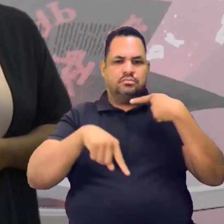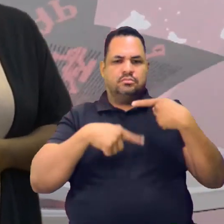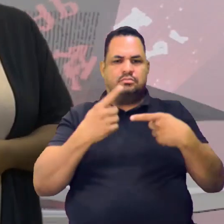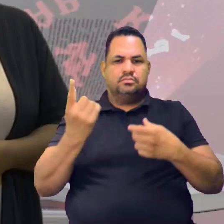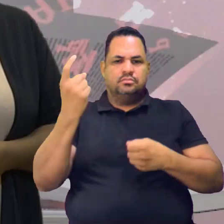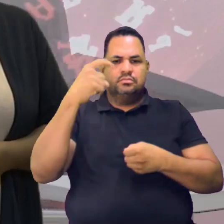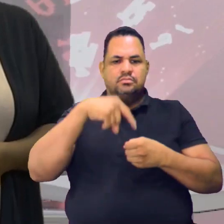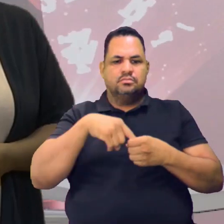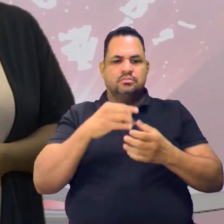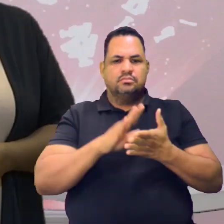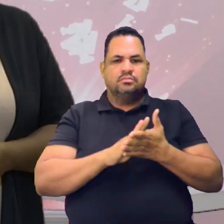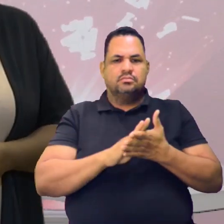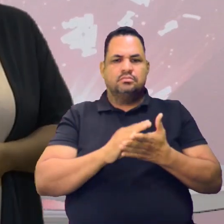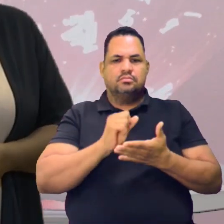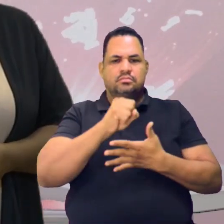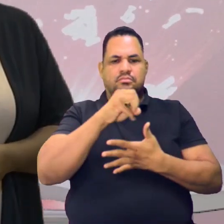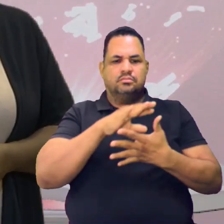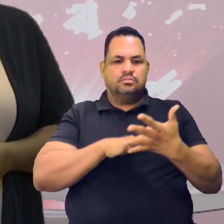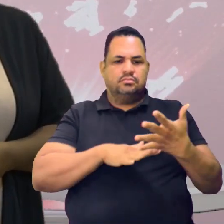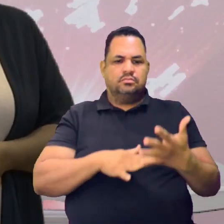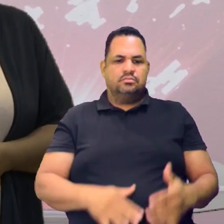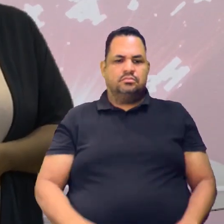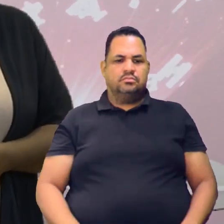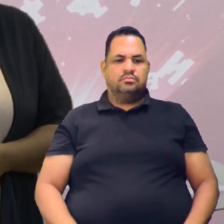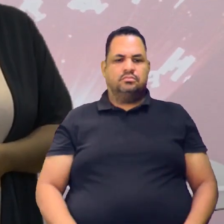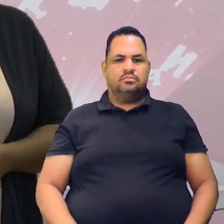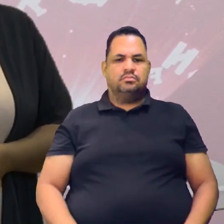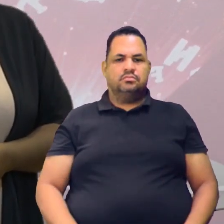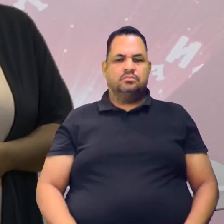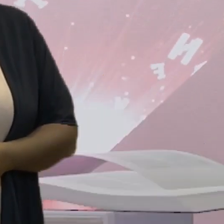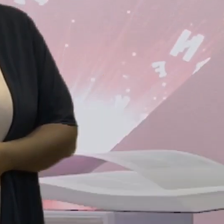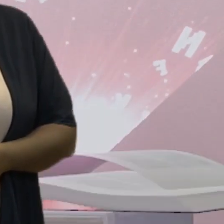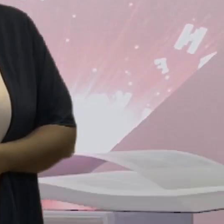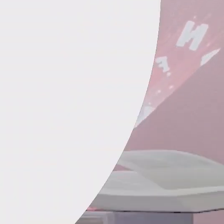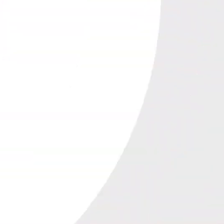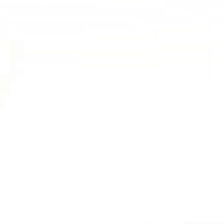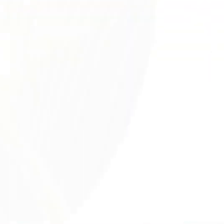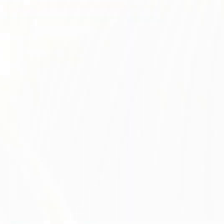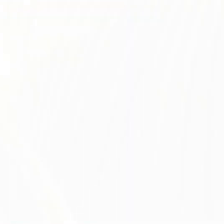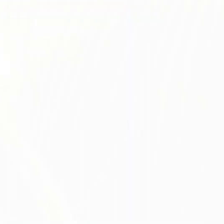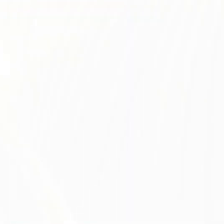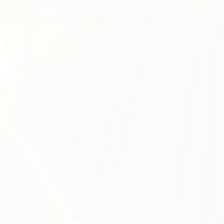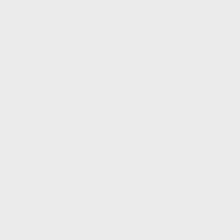pouco eu retorno com as nossas atividades. Não saio daí. Até.